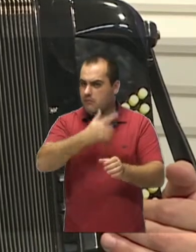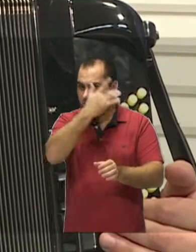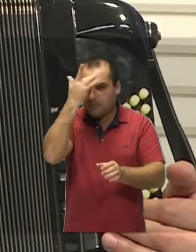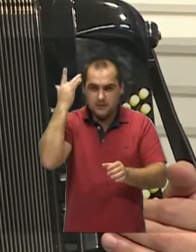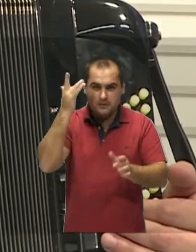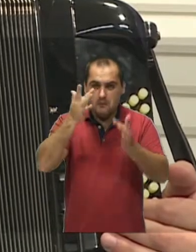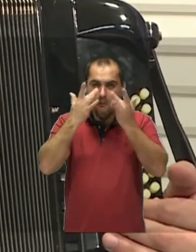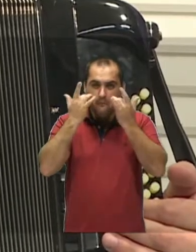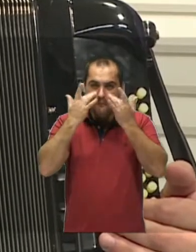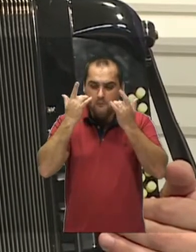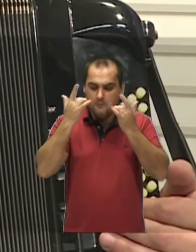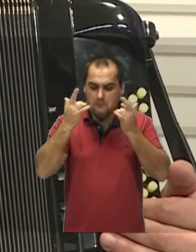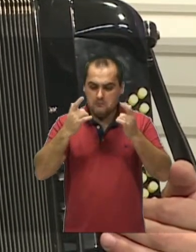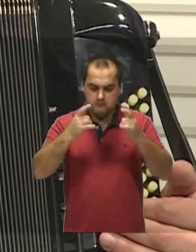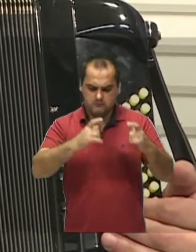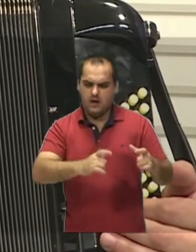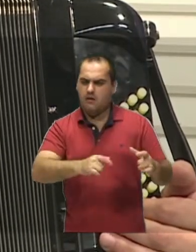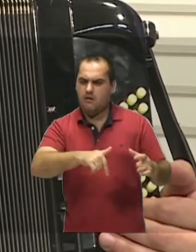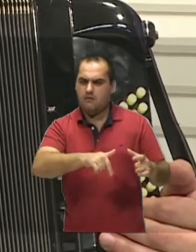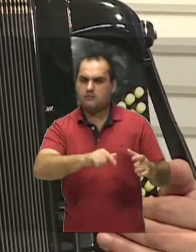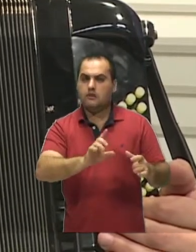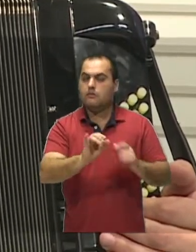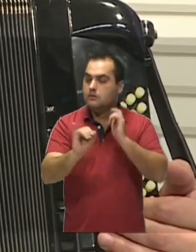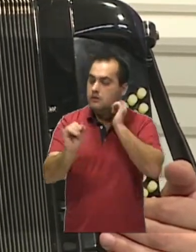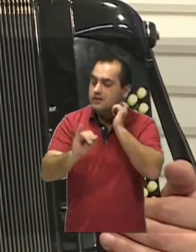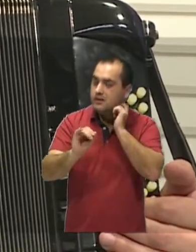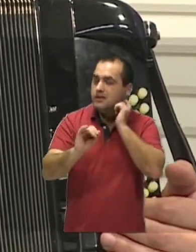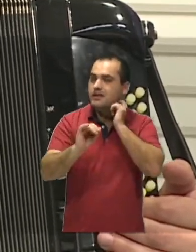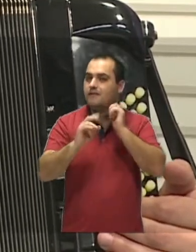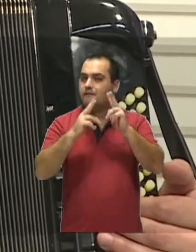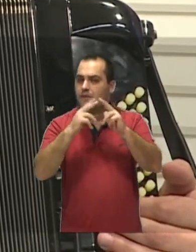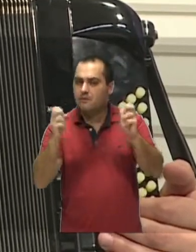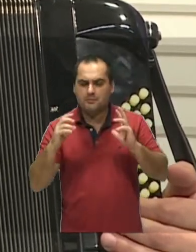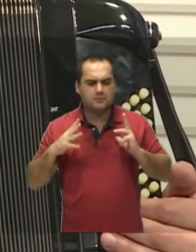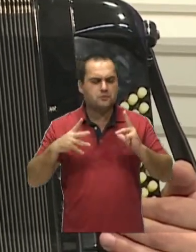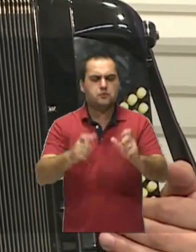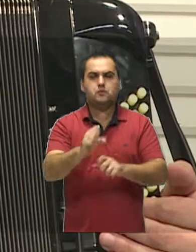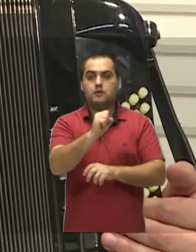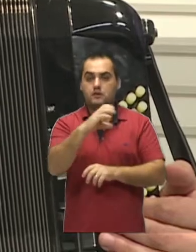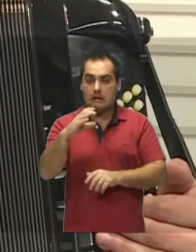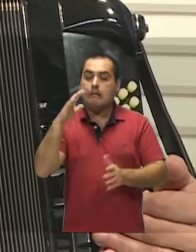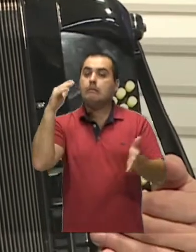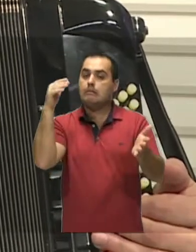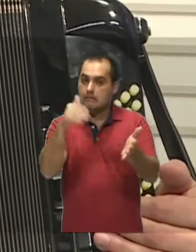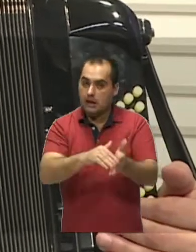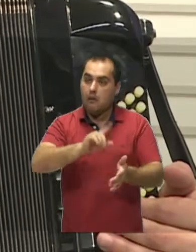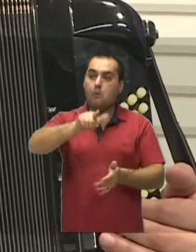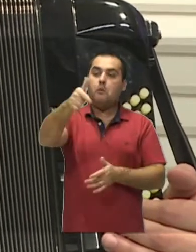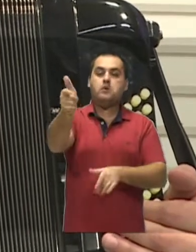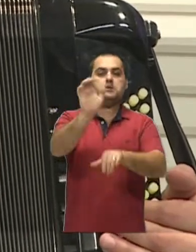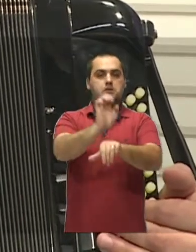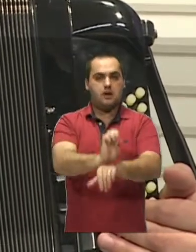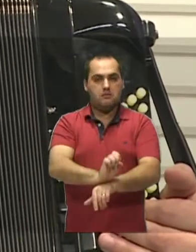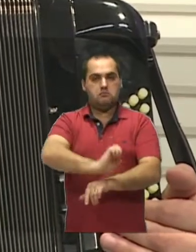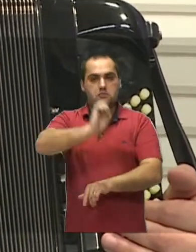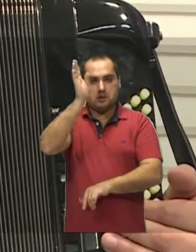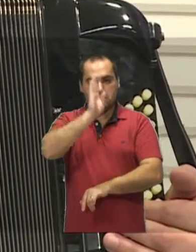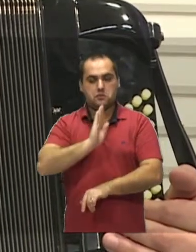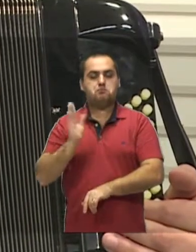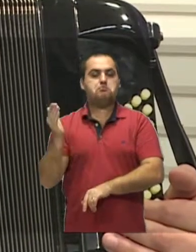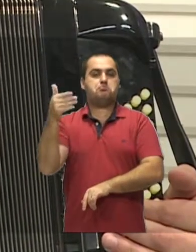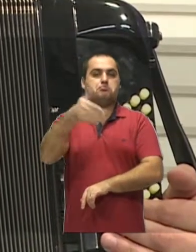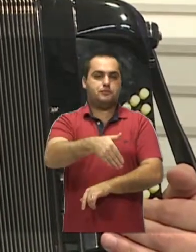não só locais, mas como artistas de Itajaí, Florianópolis, de toda Santa Catarina e até de fora do estado.